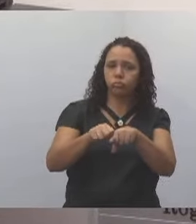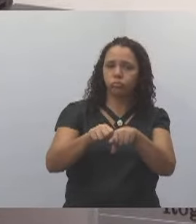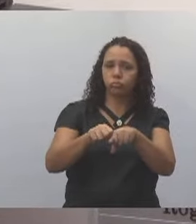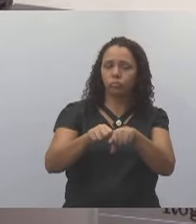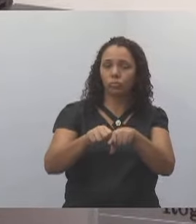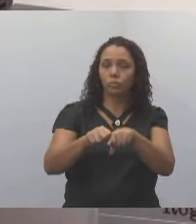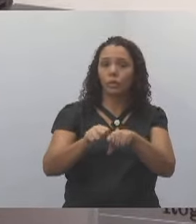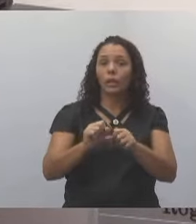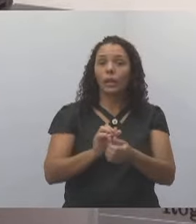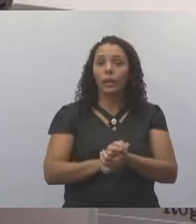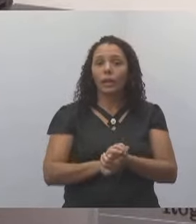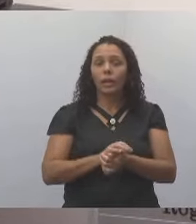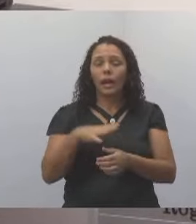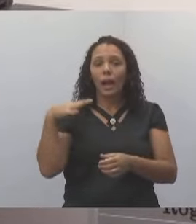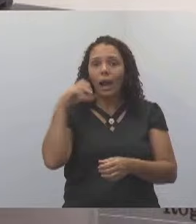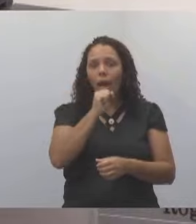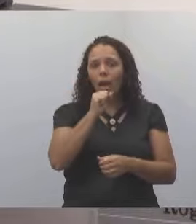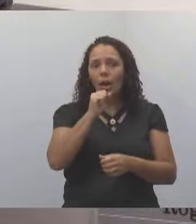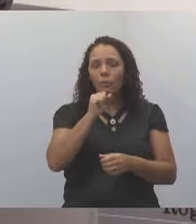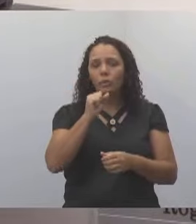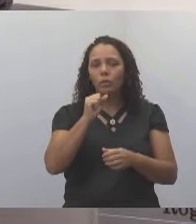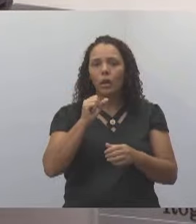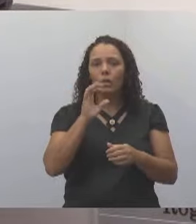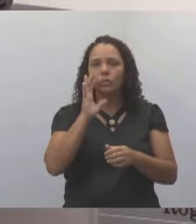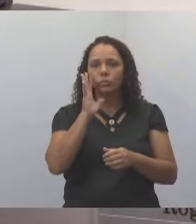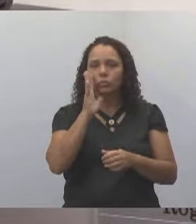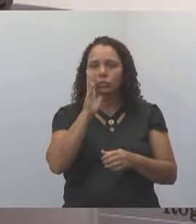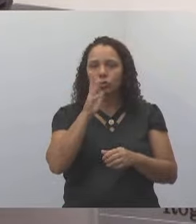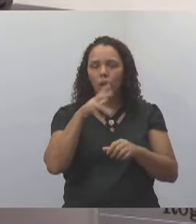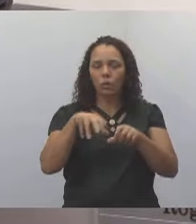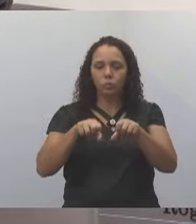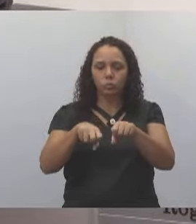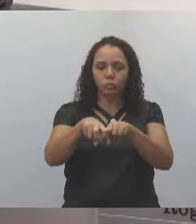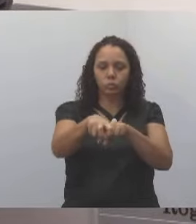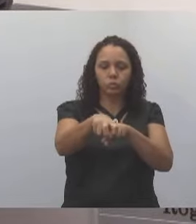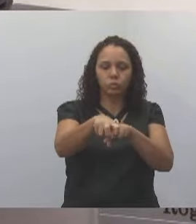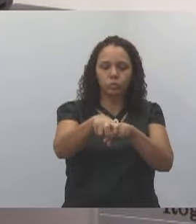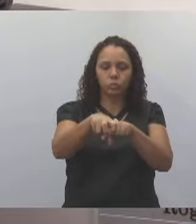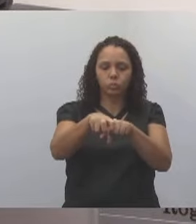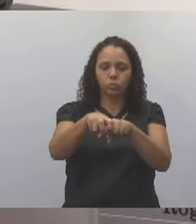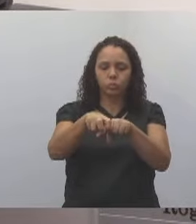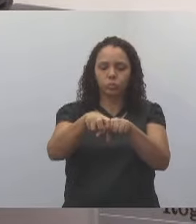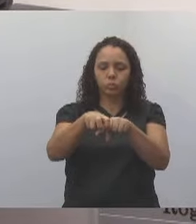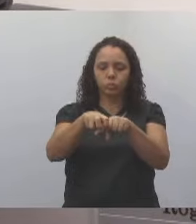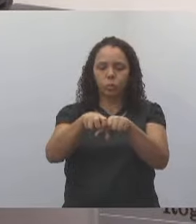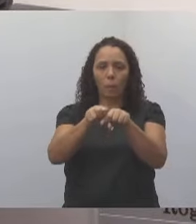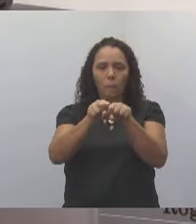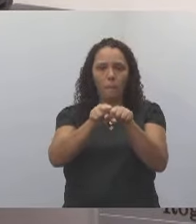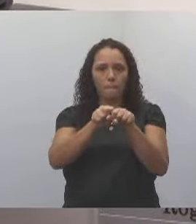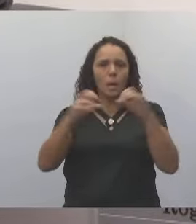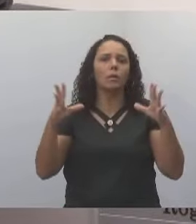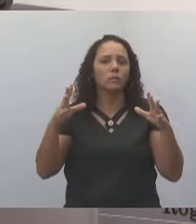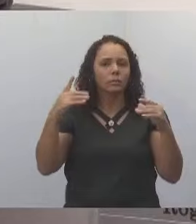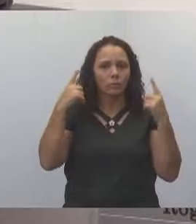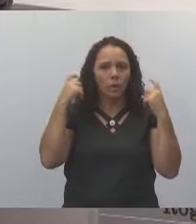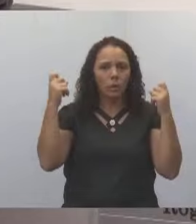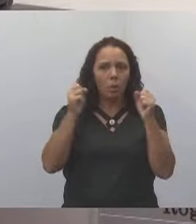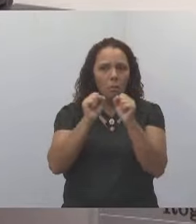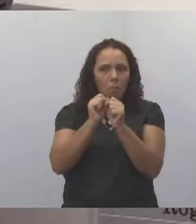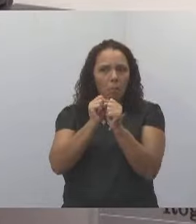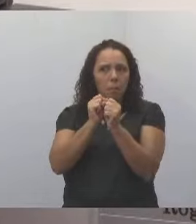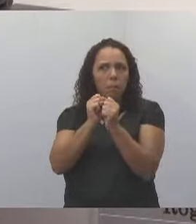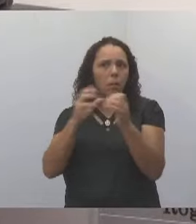né? Eles reduzem a moto e deixam fazer o estouro do escapamento. Nesse momento